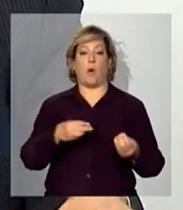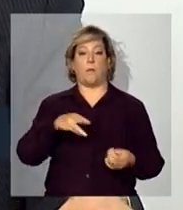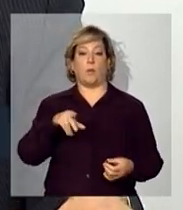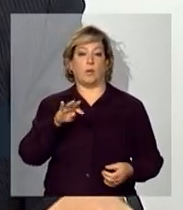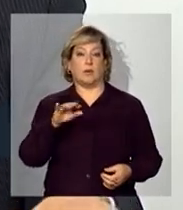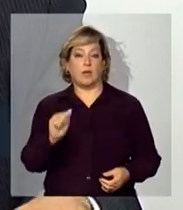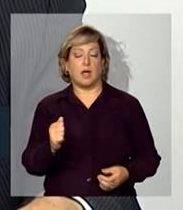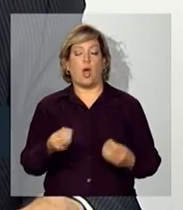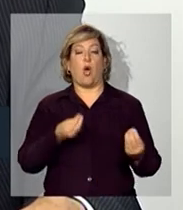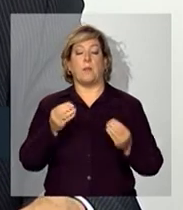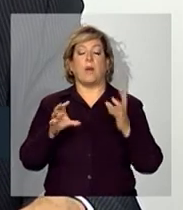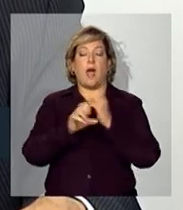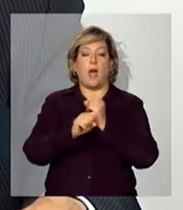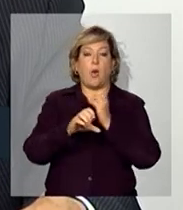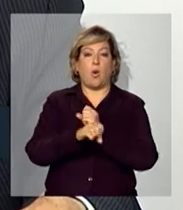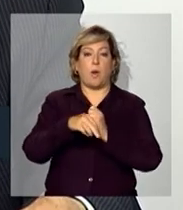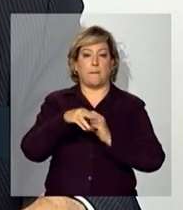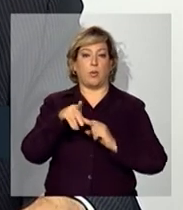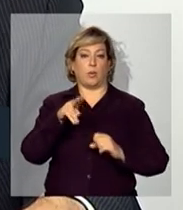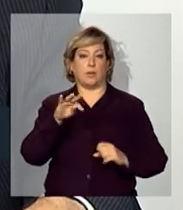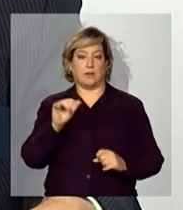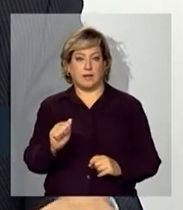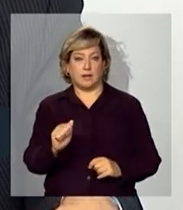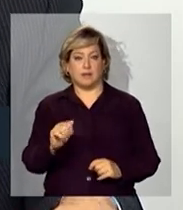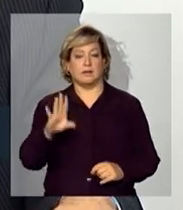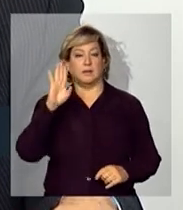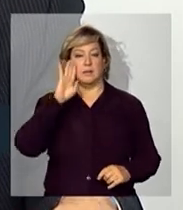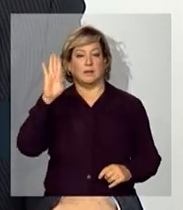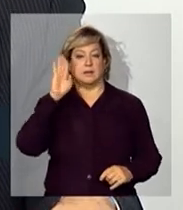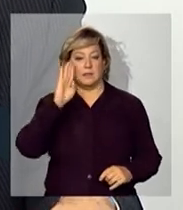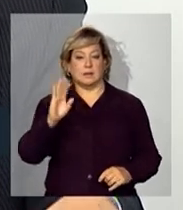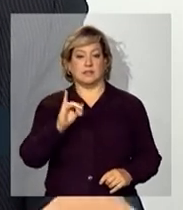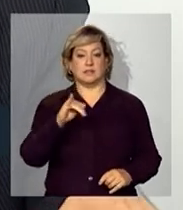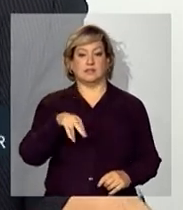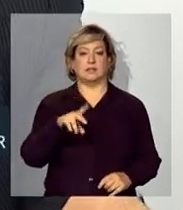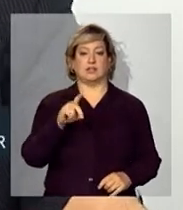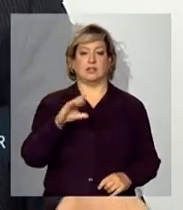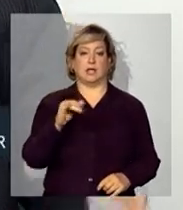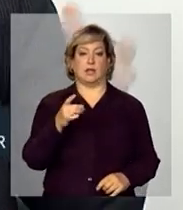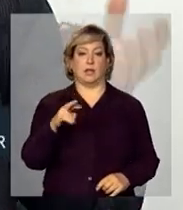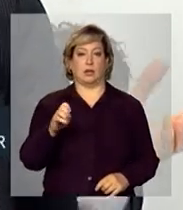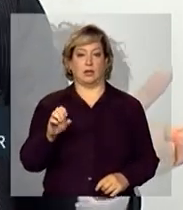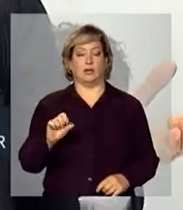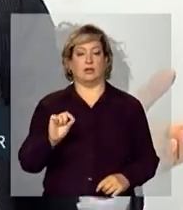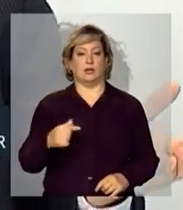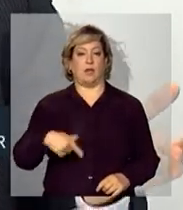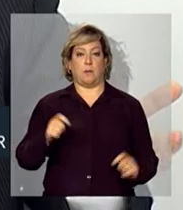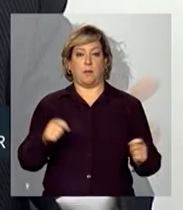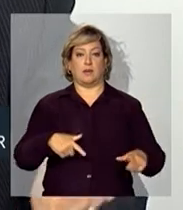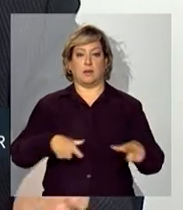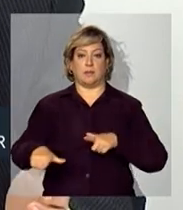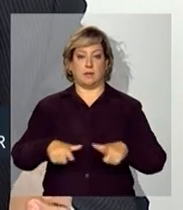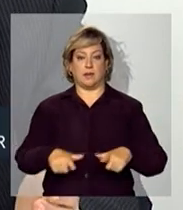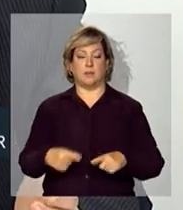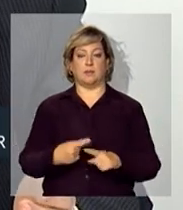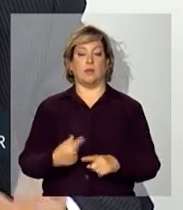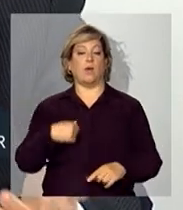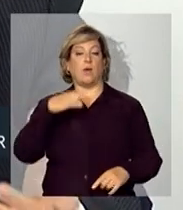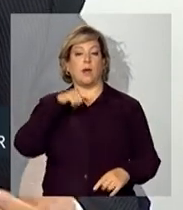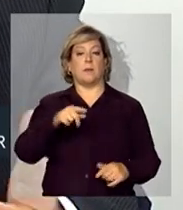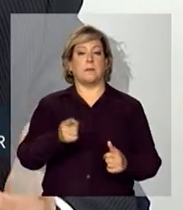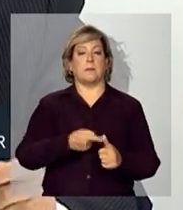se calcula as multas Quais são os principais indicadores que nós podemos trabalhar eu acho que a primeira vez Ministro que nós estamos